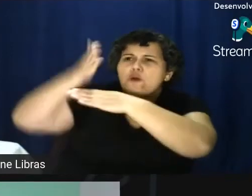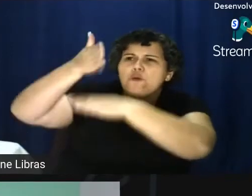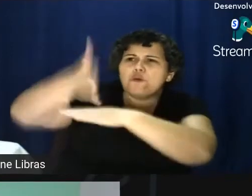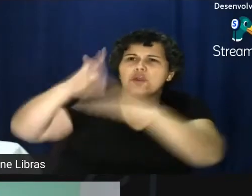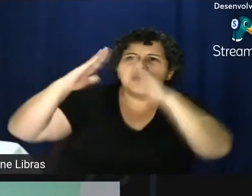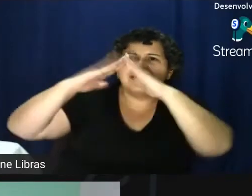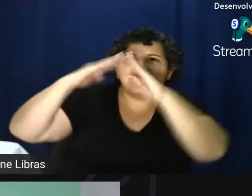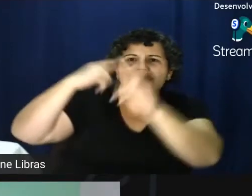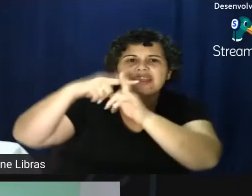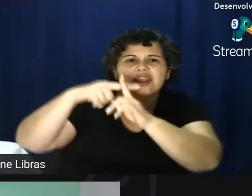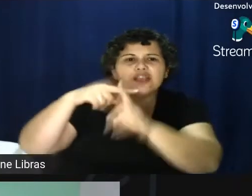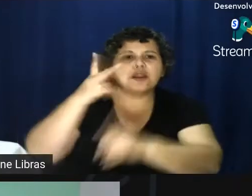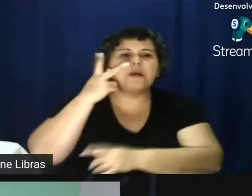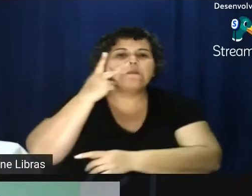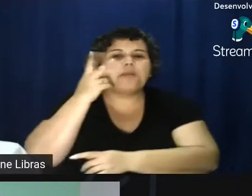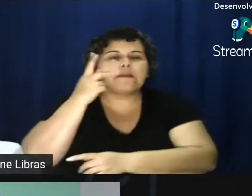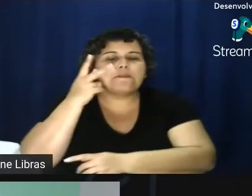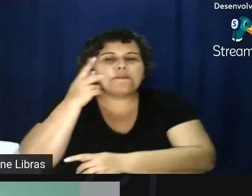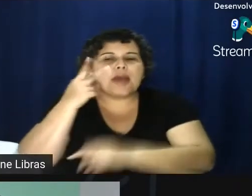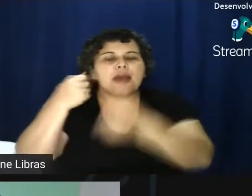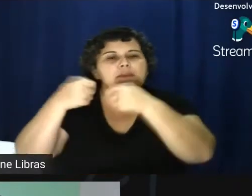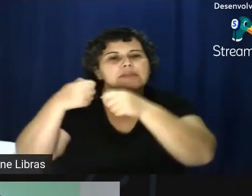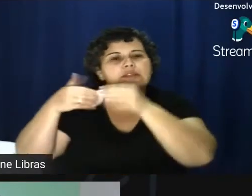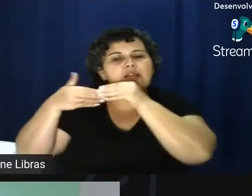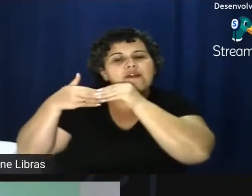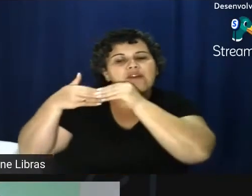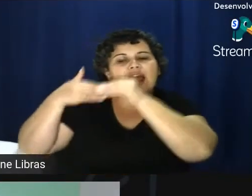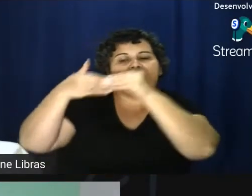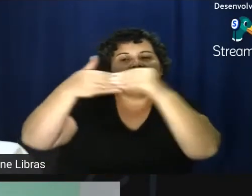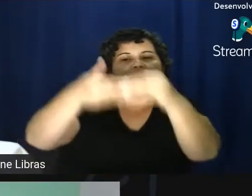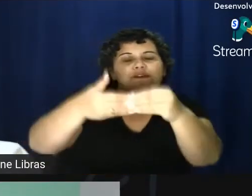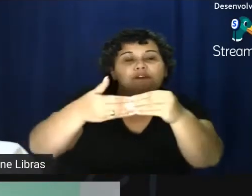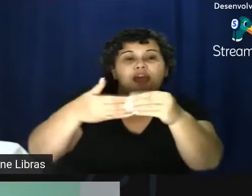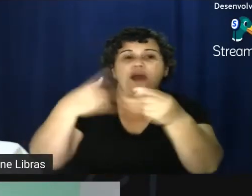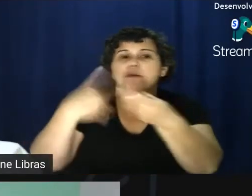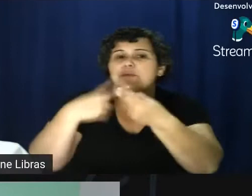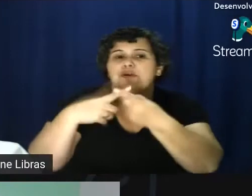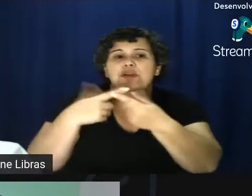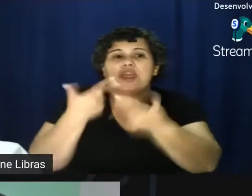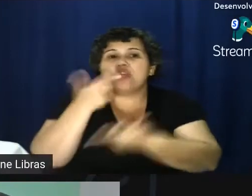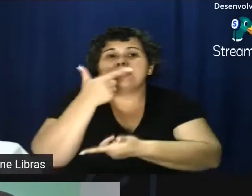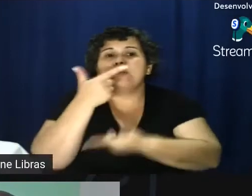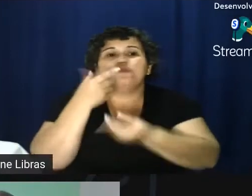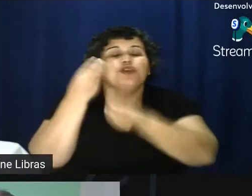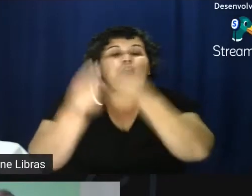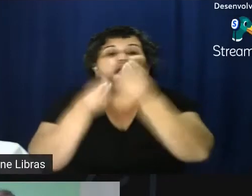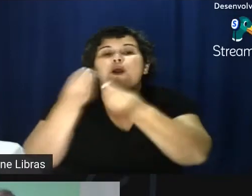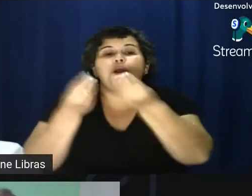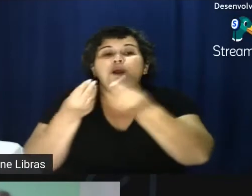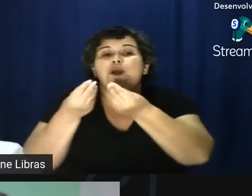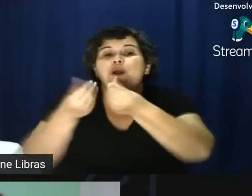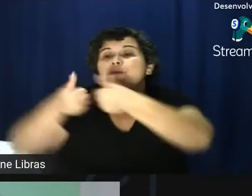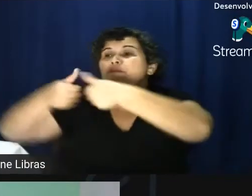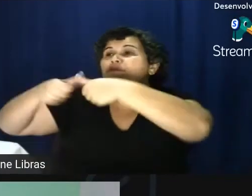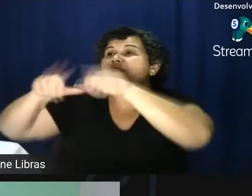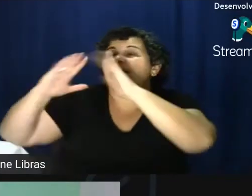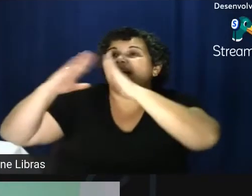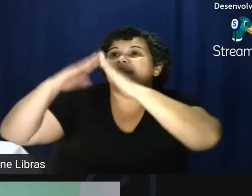acompanhar, porque não tinha como deixar, né, uma criança de 6, 7 anos lá na igreja, então ele me Caraca, acompanhava,